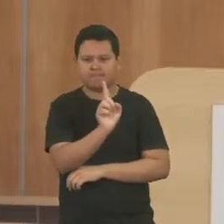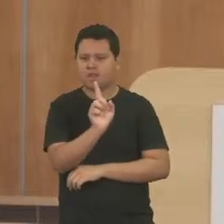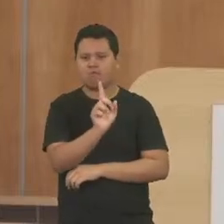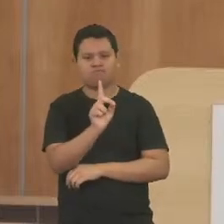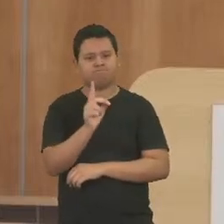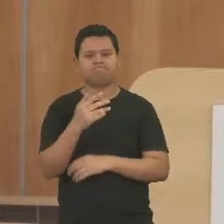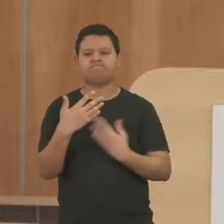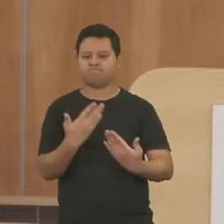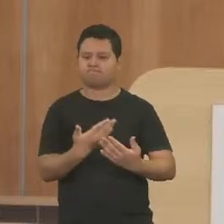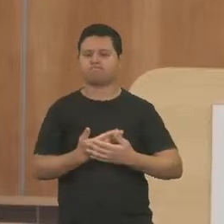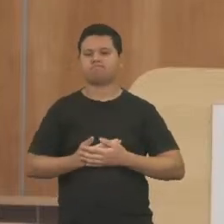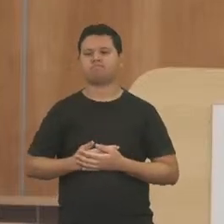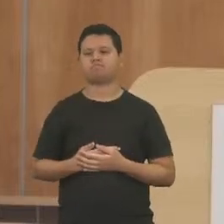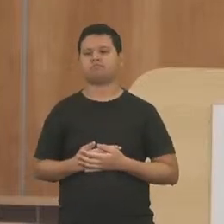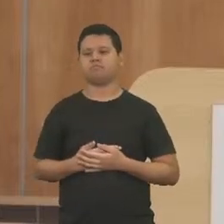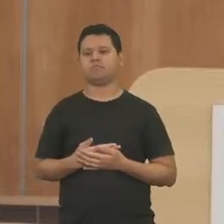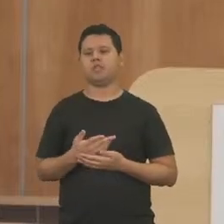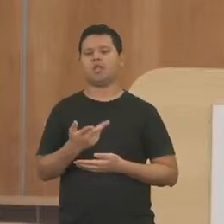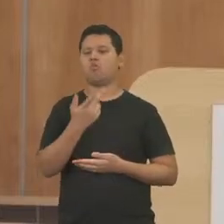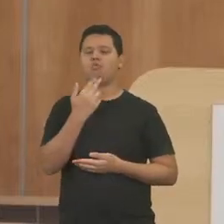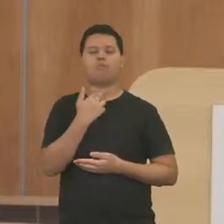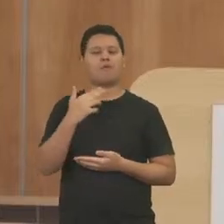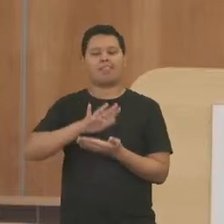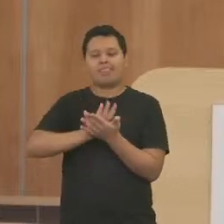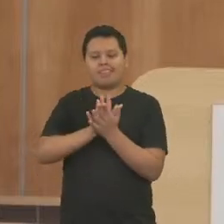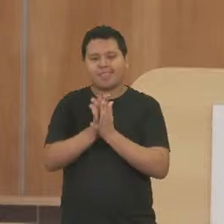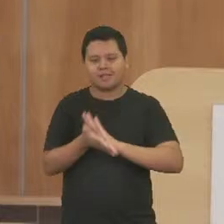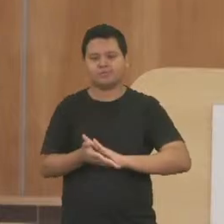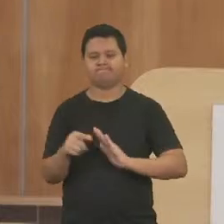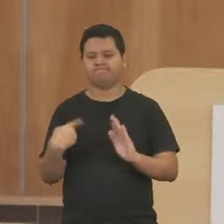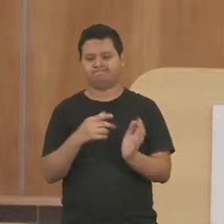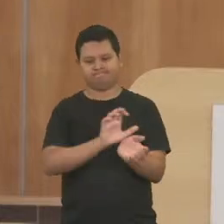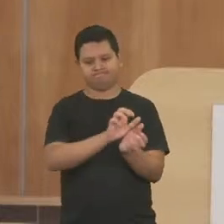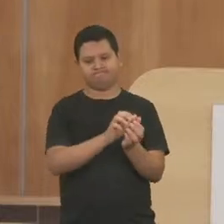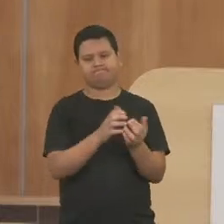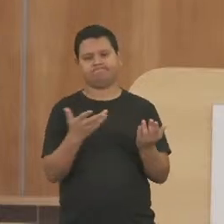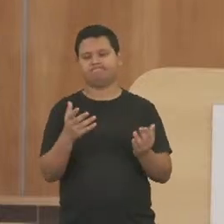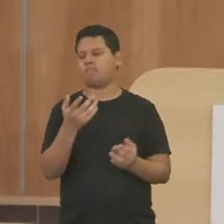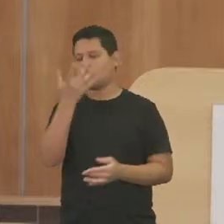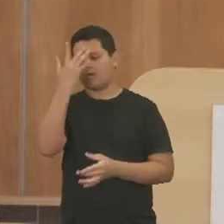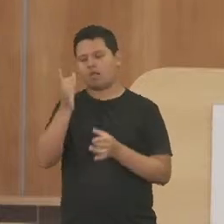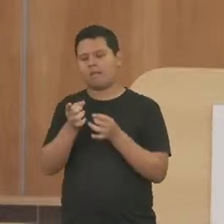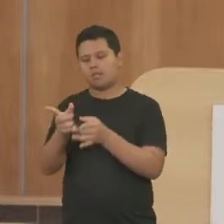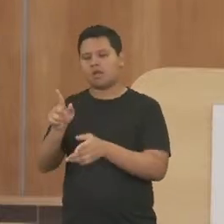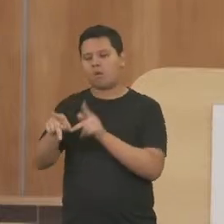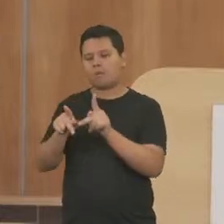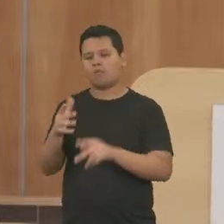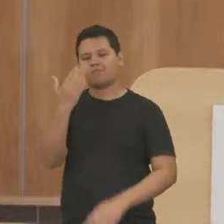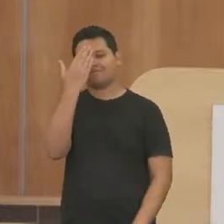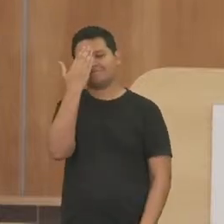nada, muito pelo contrário, é para destruir a nossa cidade e terminar de abandonar o nosso povo. Muito obrigado.